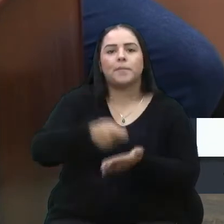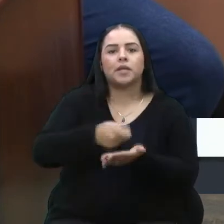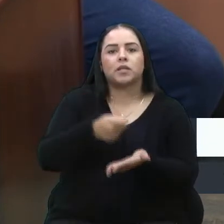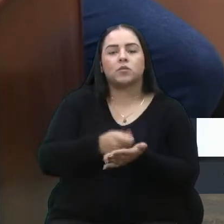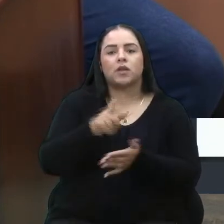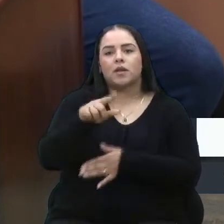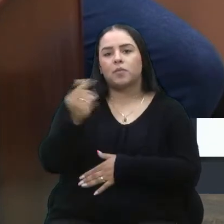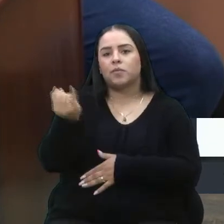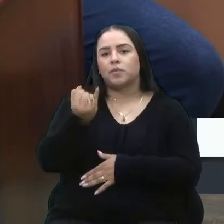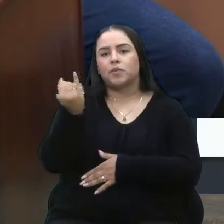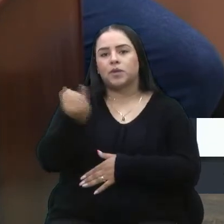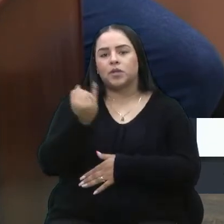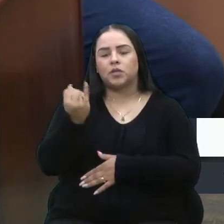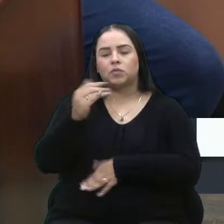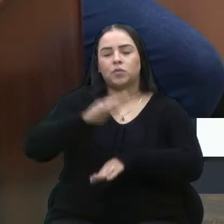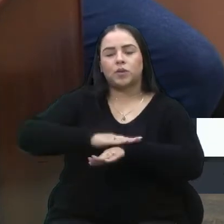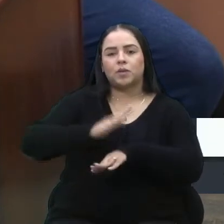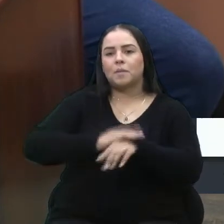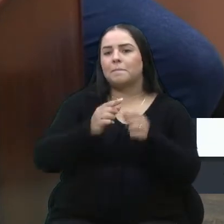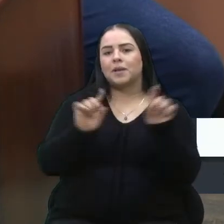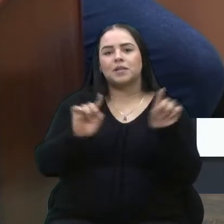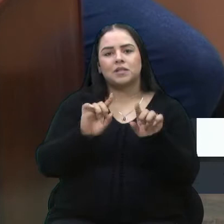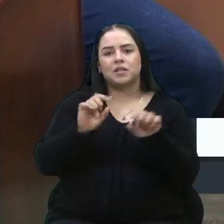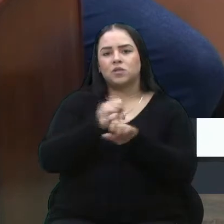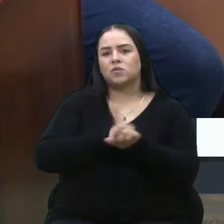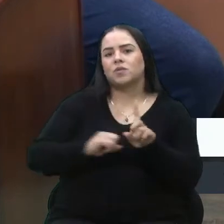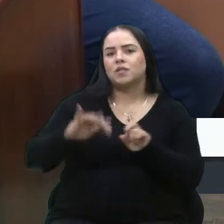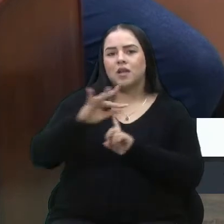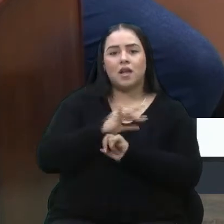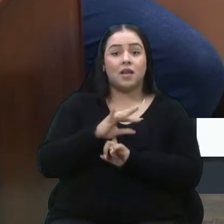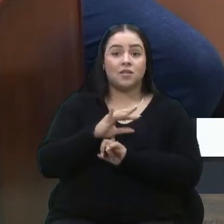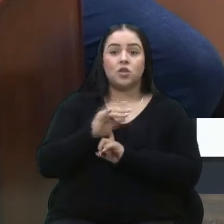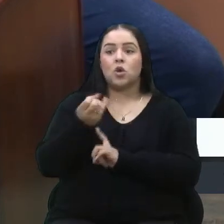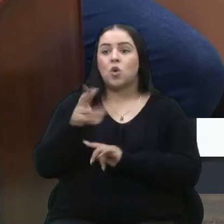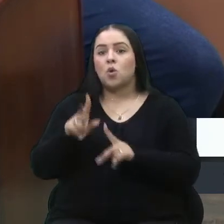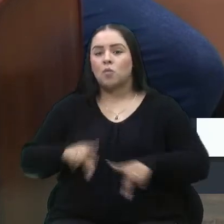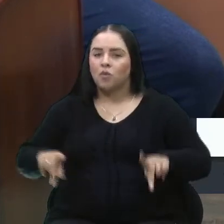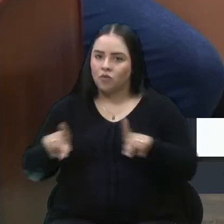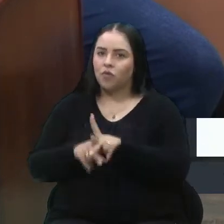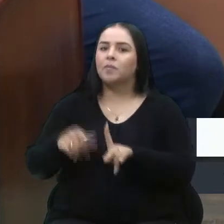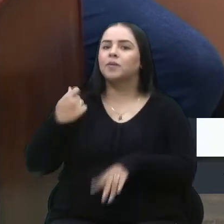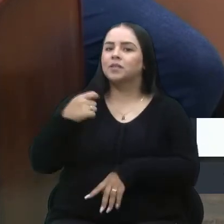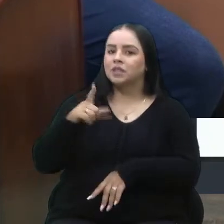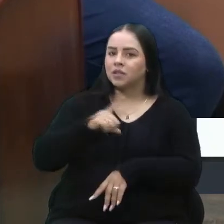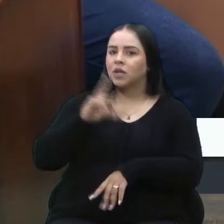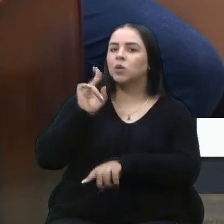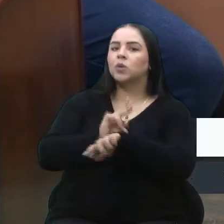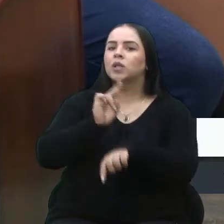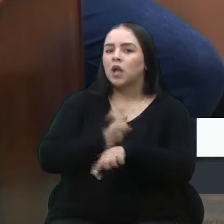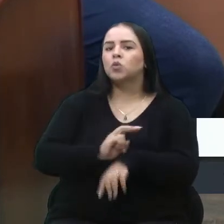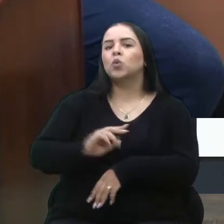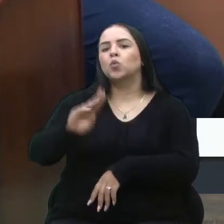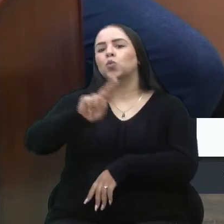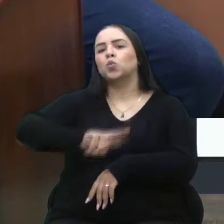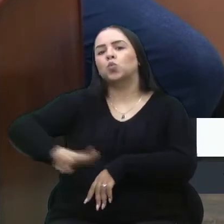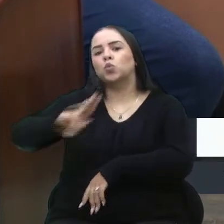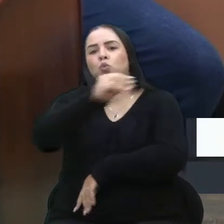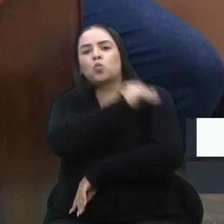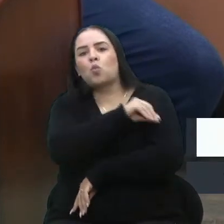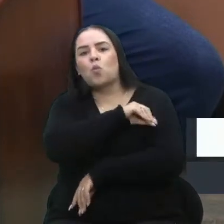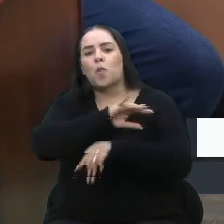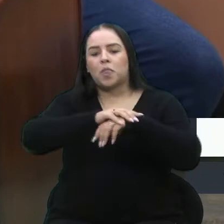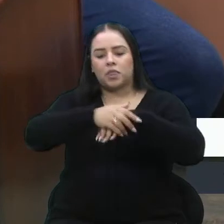nem por isso a sociedade a ação deve se descuidar do uso do álcool gel de cuidados básicos